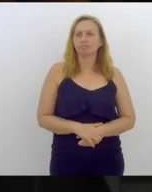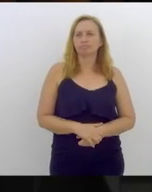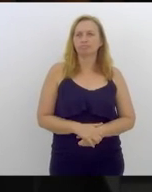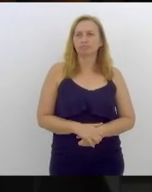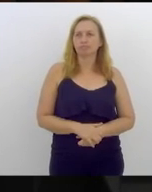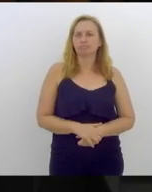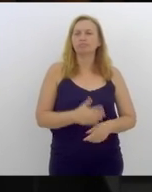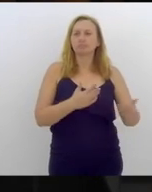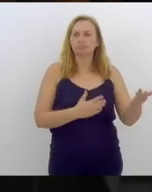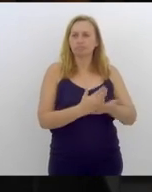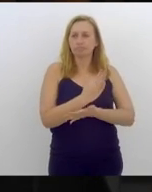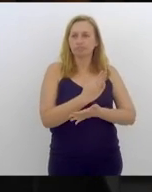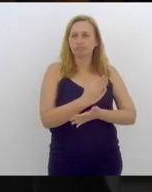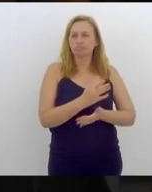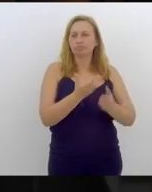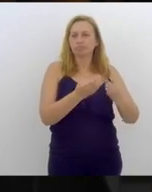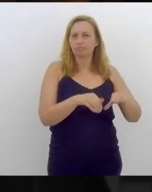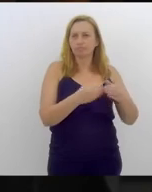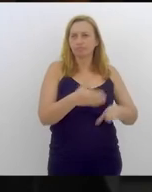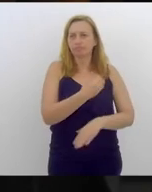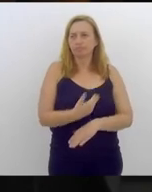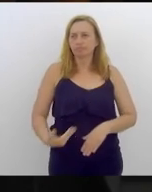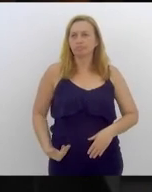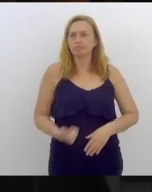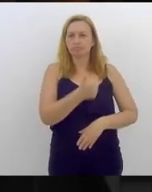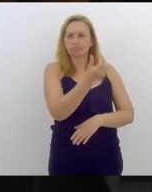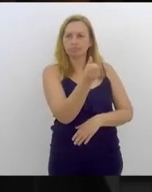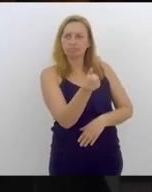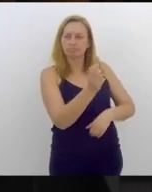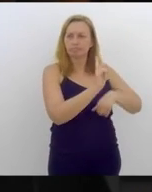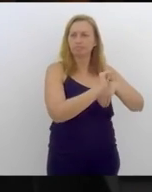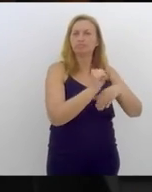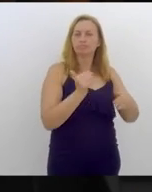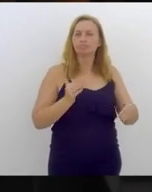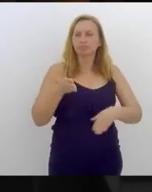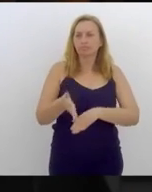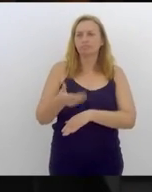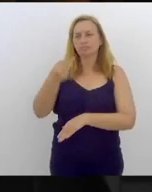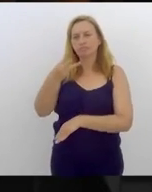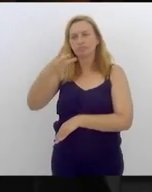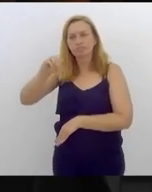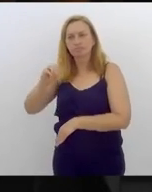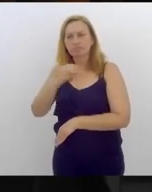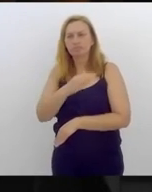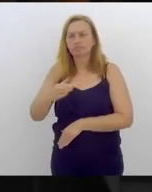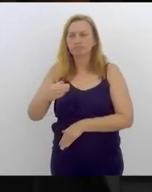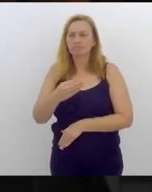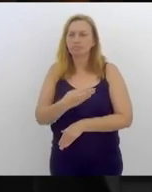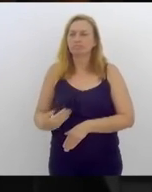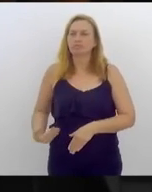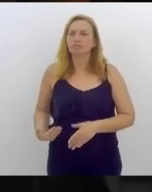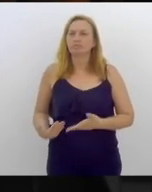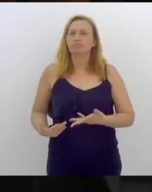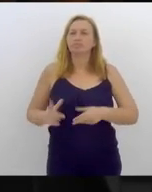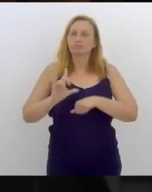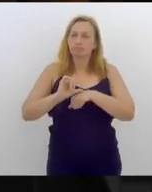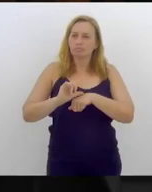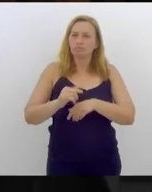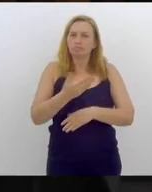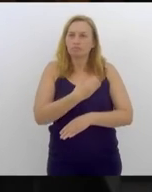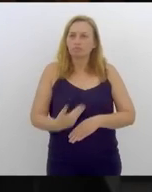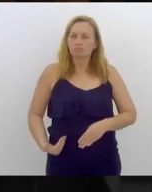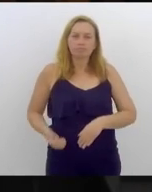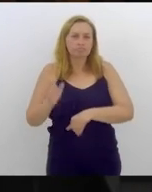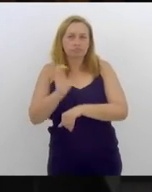aprovados em concurso público para 16 horas que podem até 30 horas e o governo do estado não faz essa migração fazendo